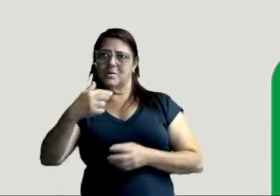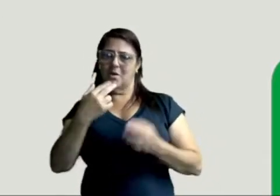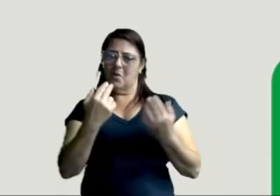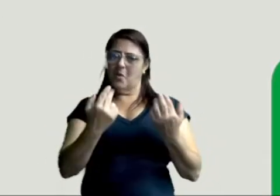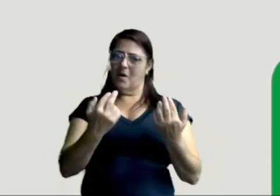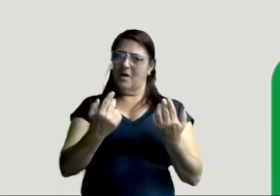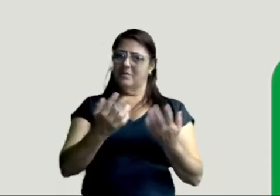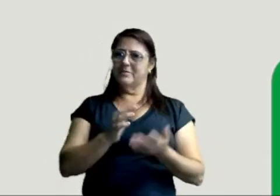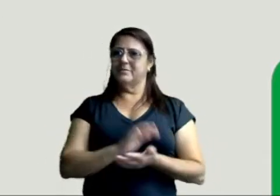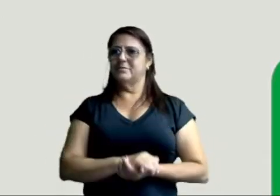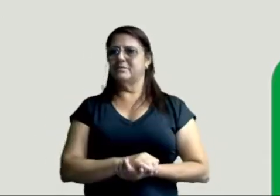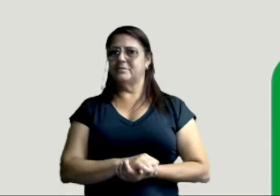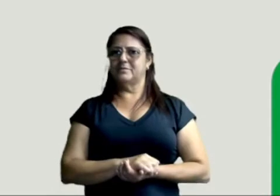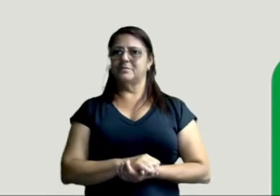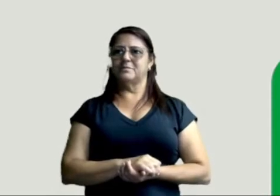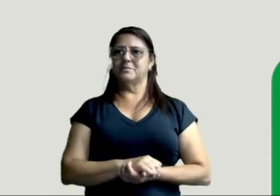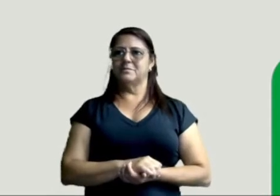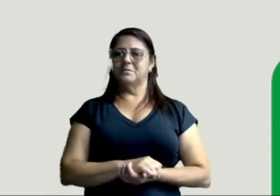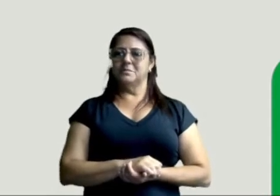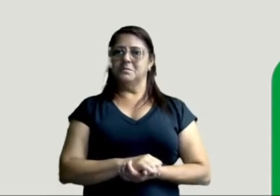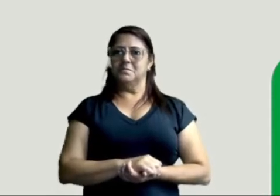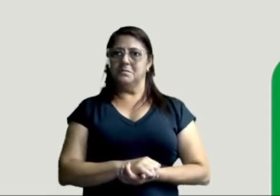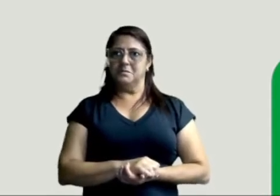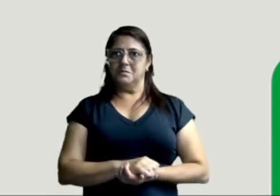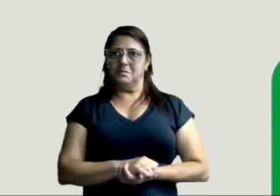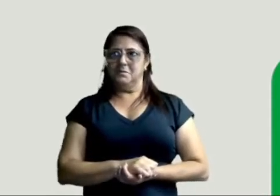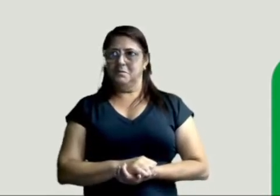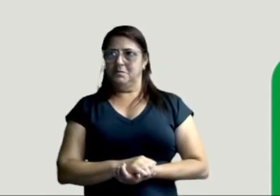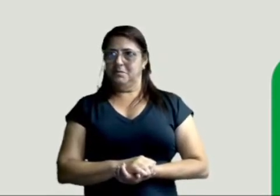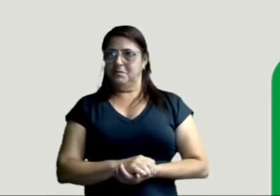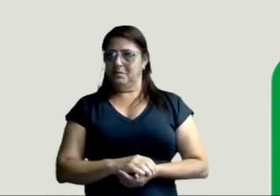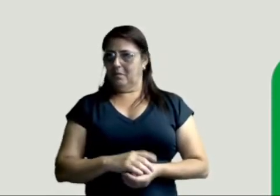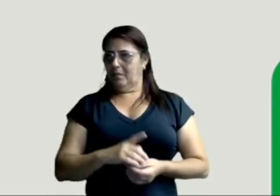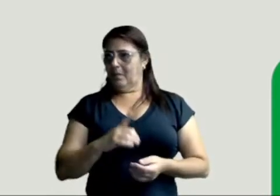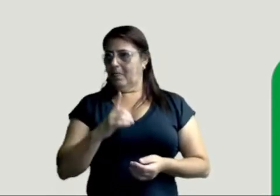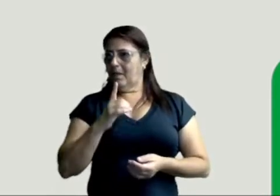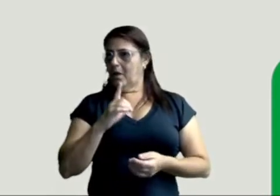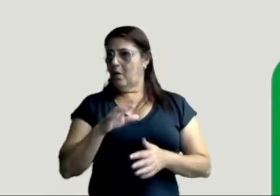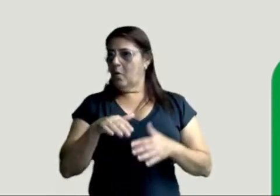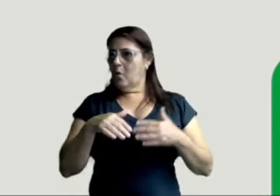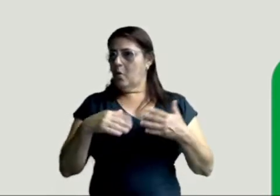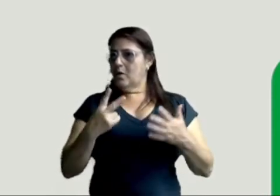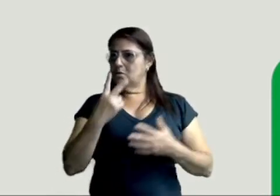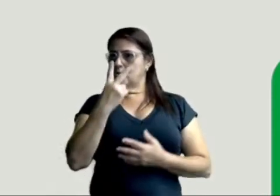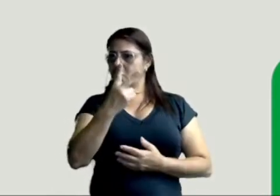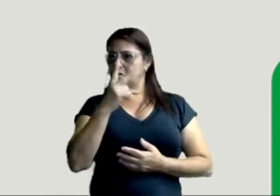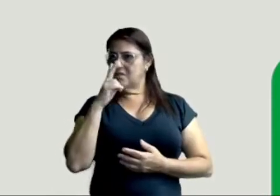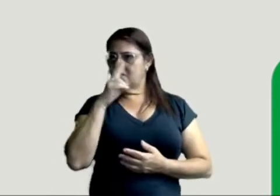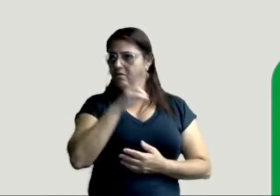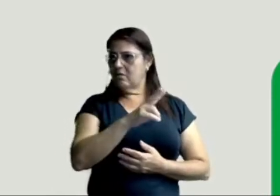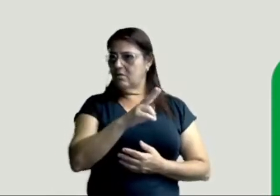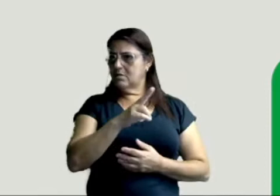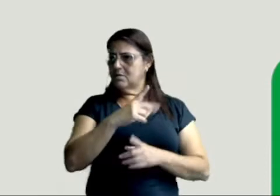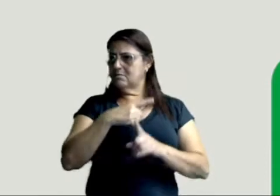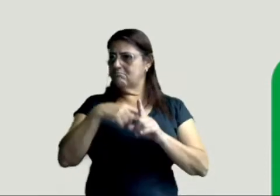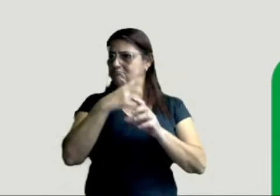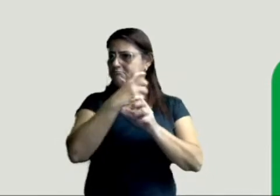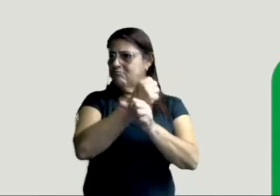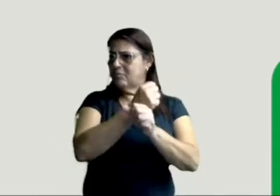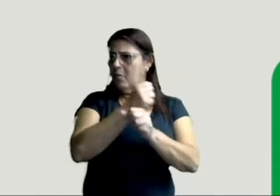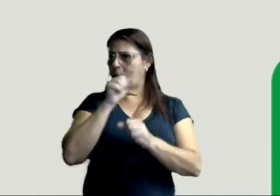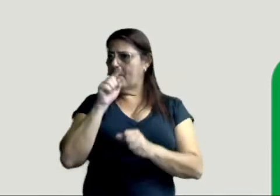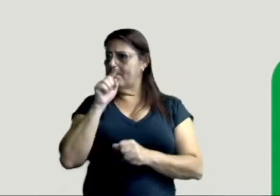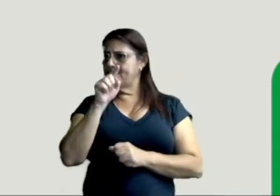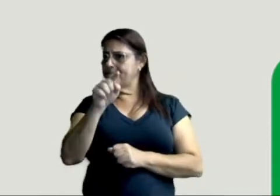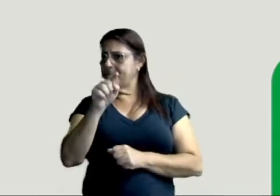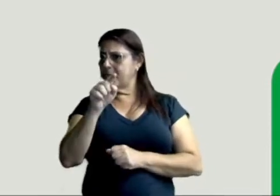2. Beleza? Vamos ver aqui. Quando duas forças elas são aplicadas em